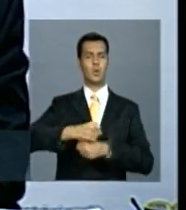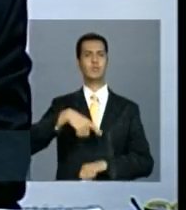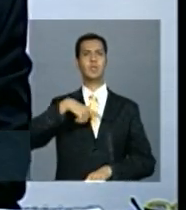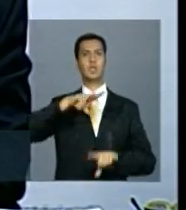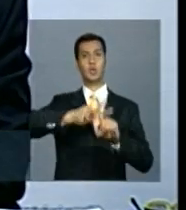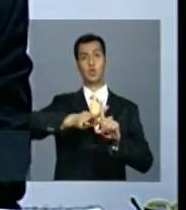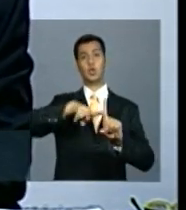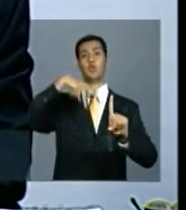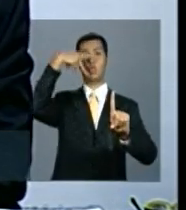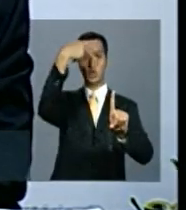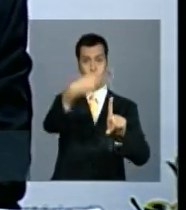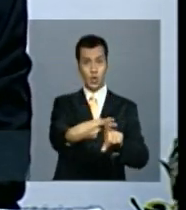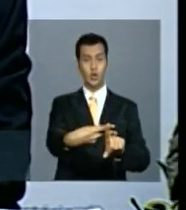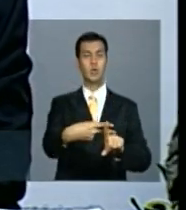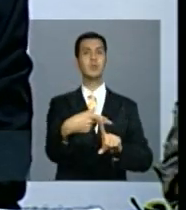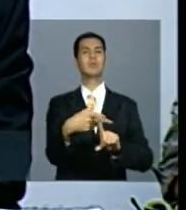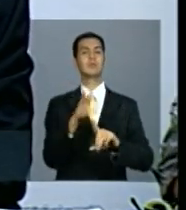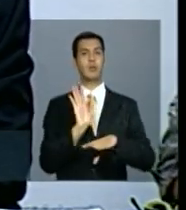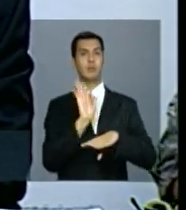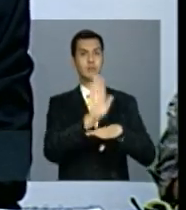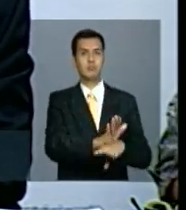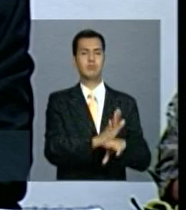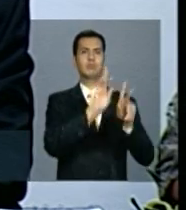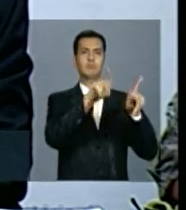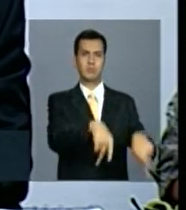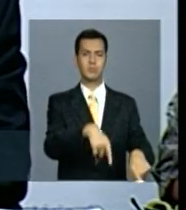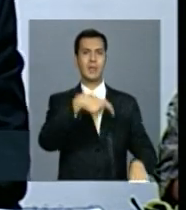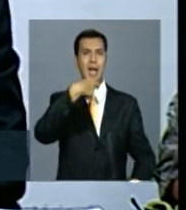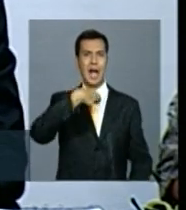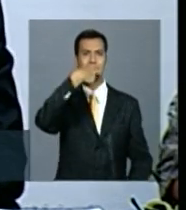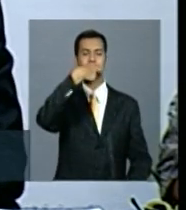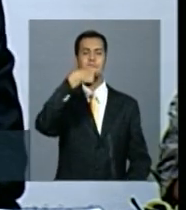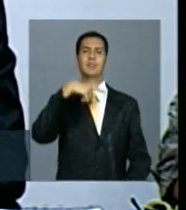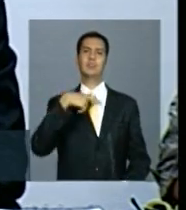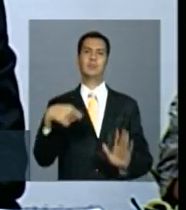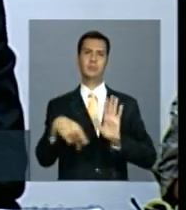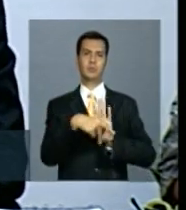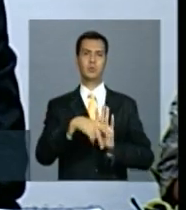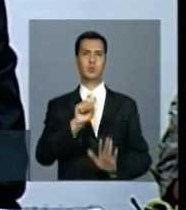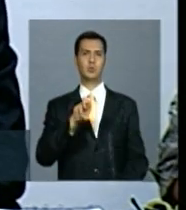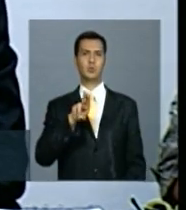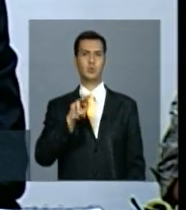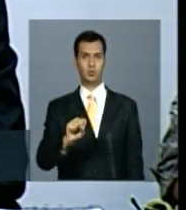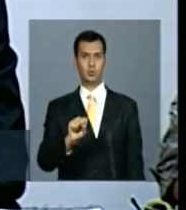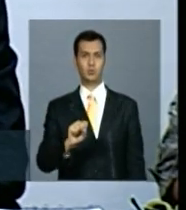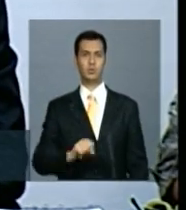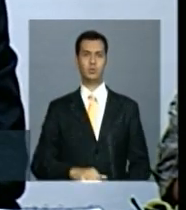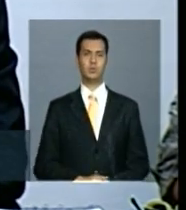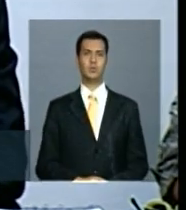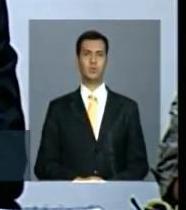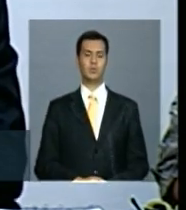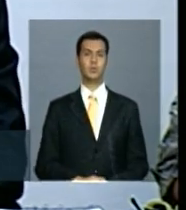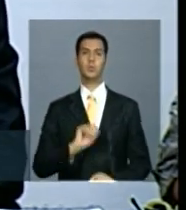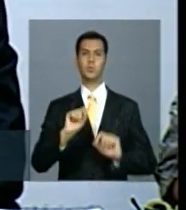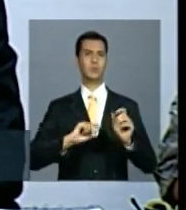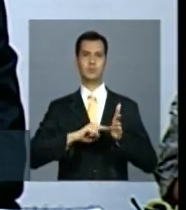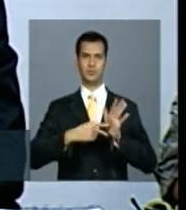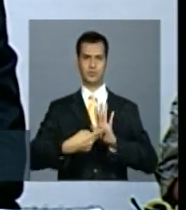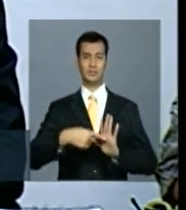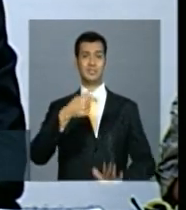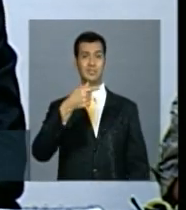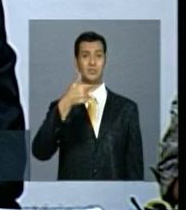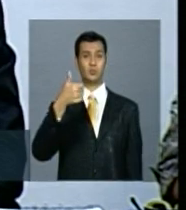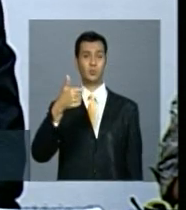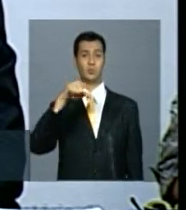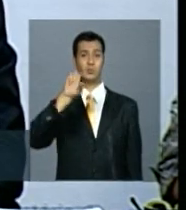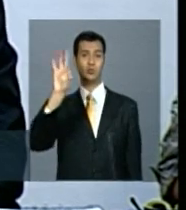oferta para esse público específico de próteses dentárias pelo SUS isso significou 71